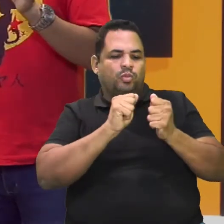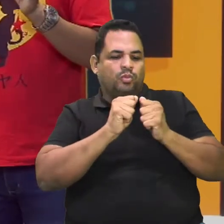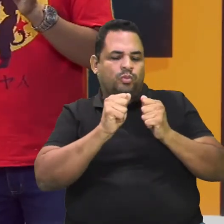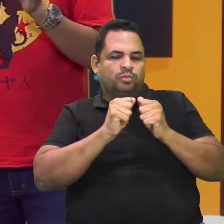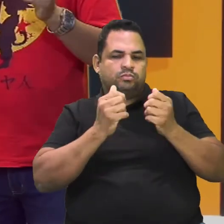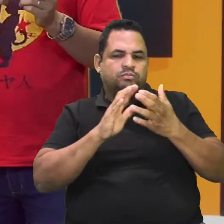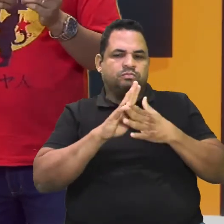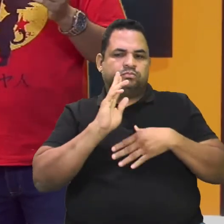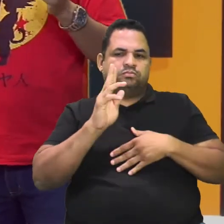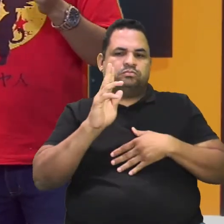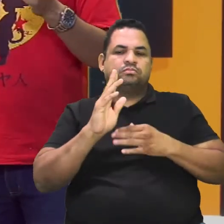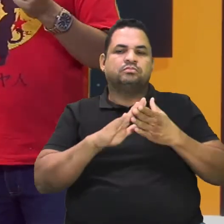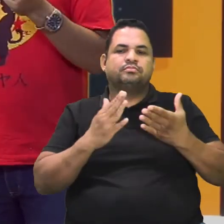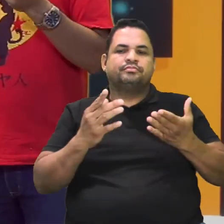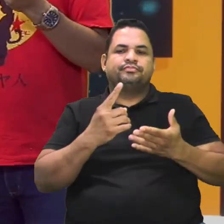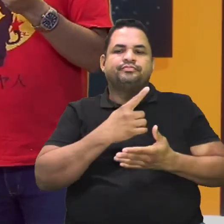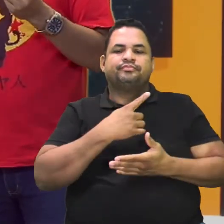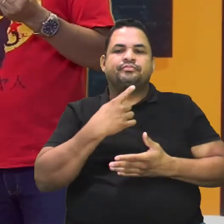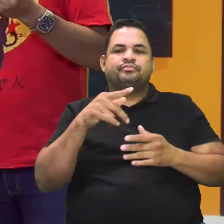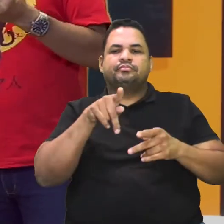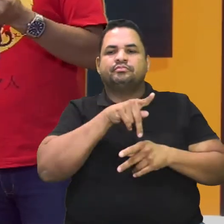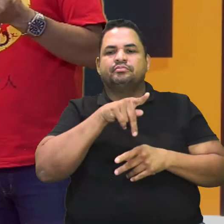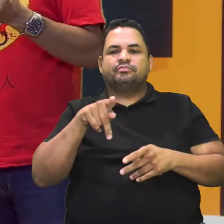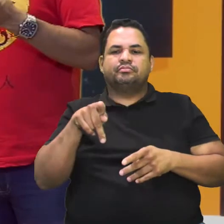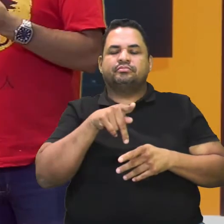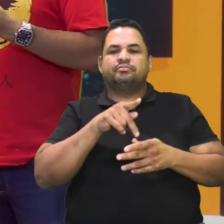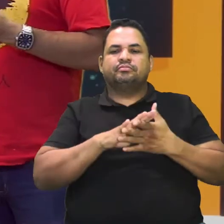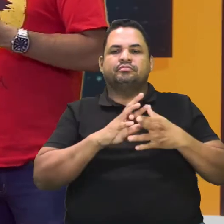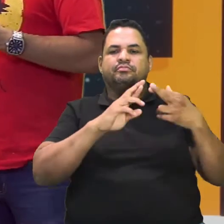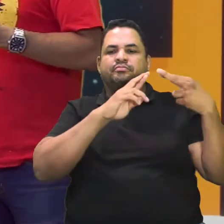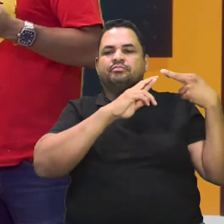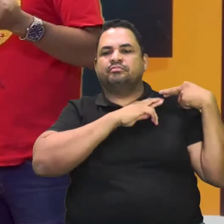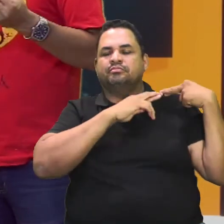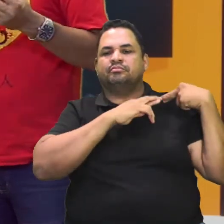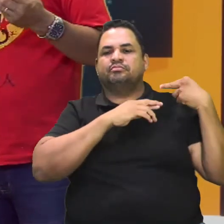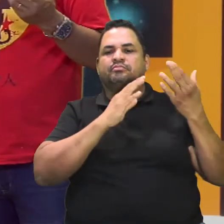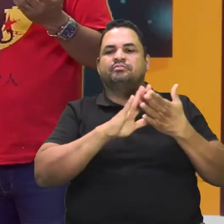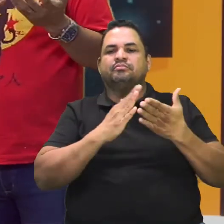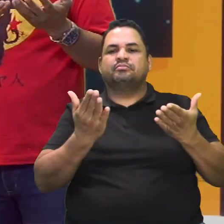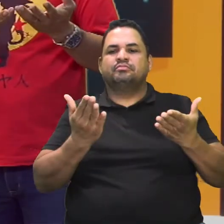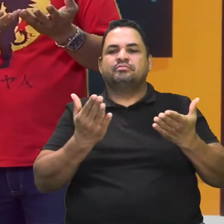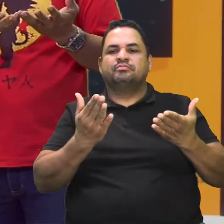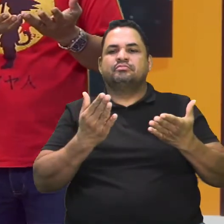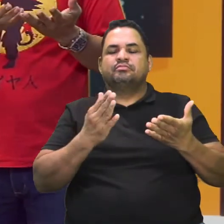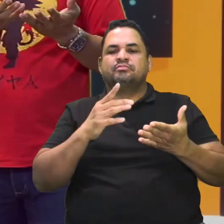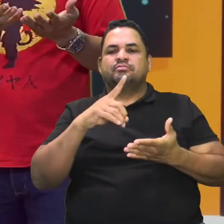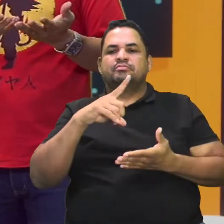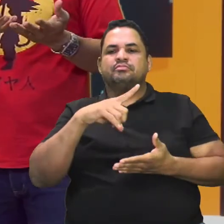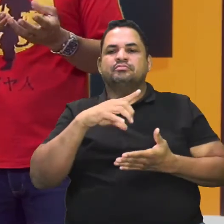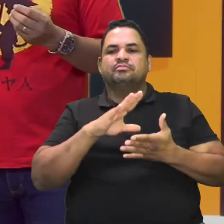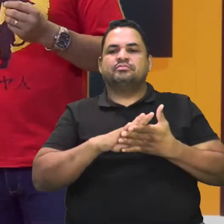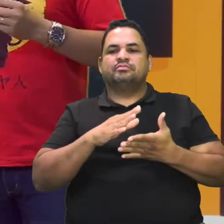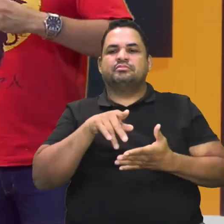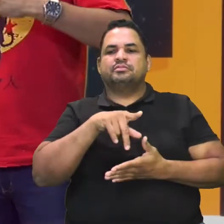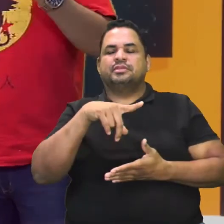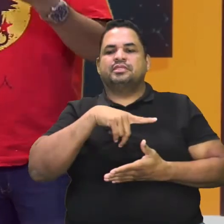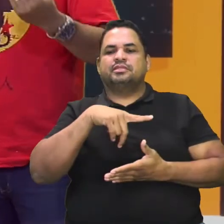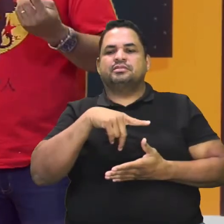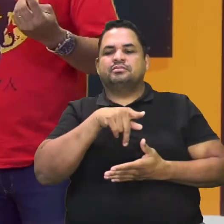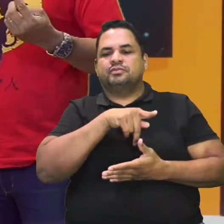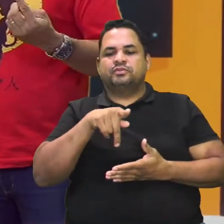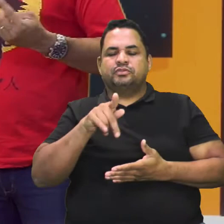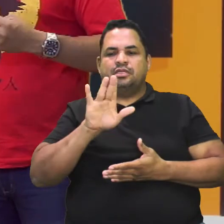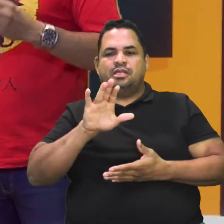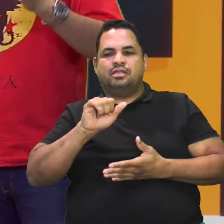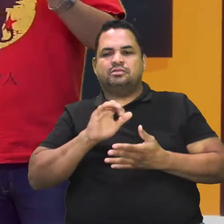frequentemente. De vez em quando, o nosso professor responsável, que por sinal vocês devem ter tido aula com ele, né, o professor Alex, ele sempre